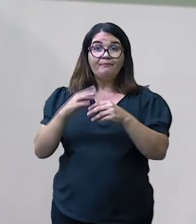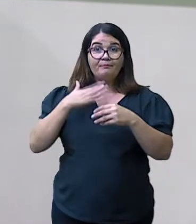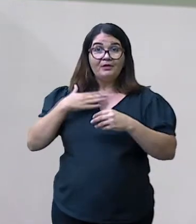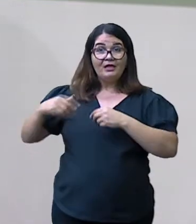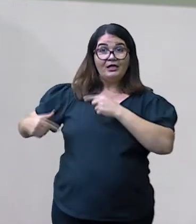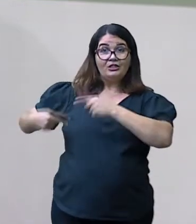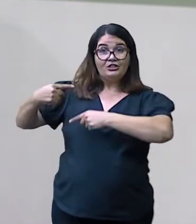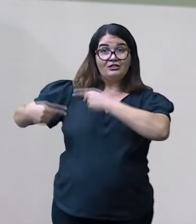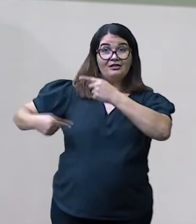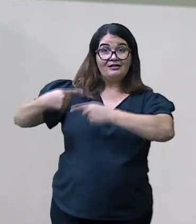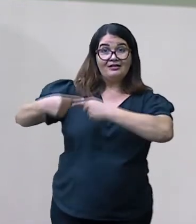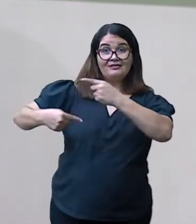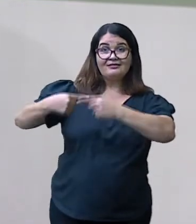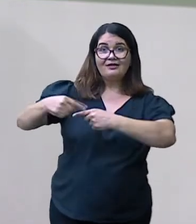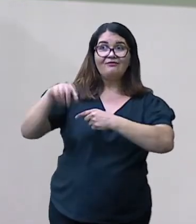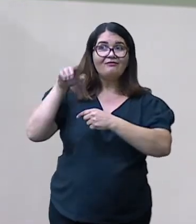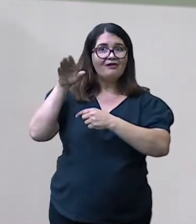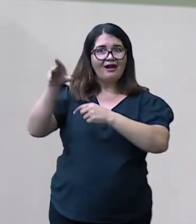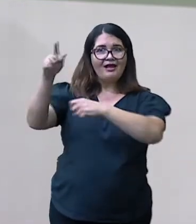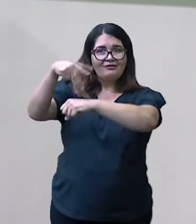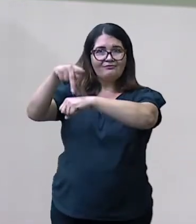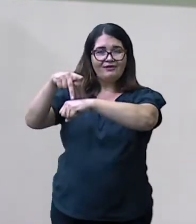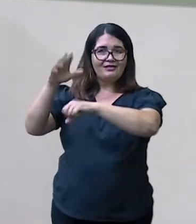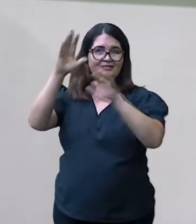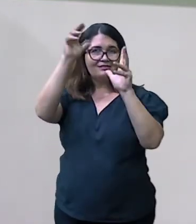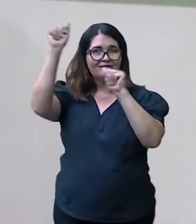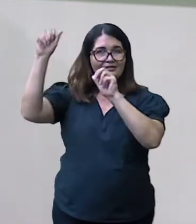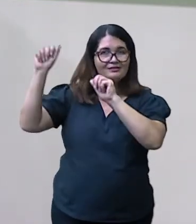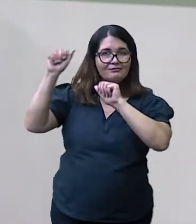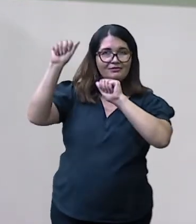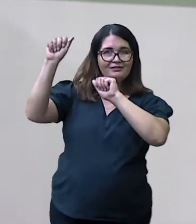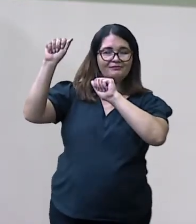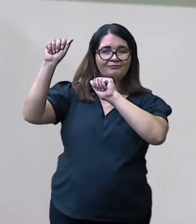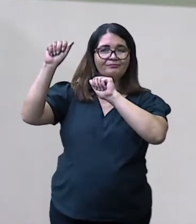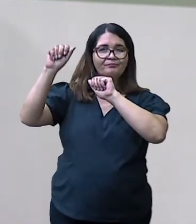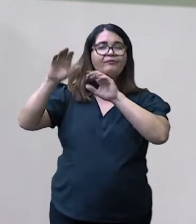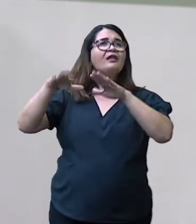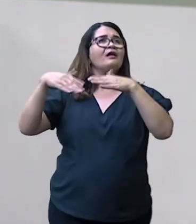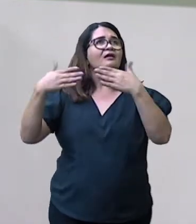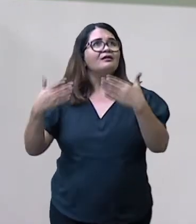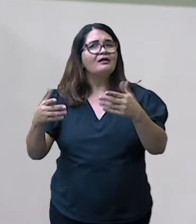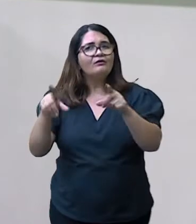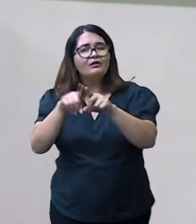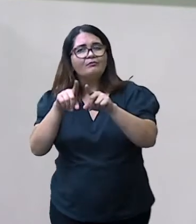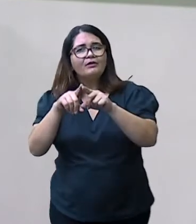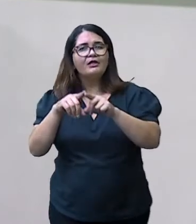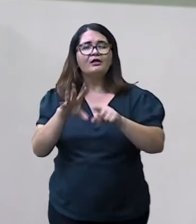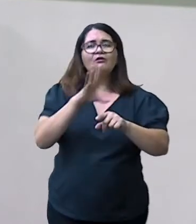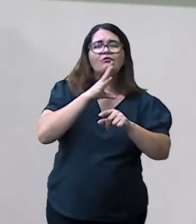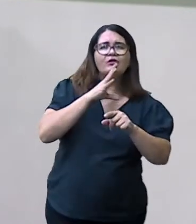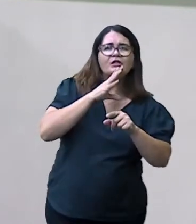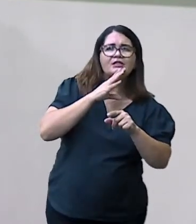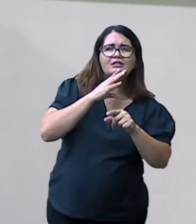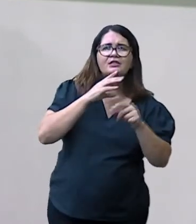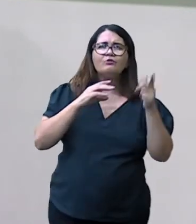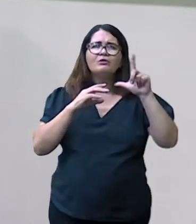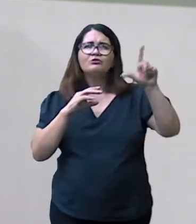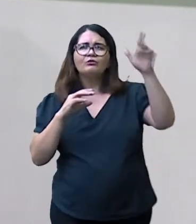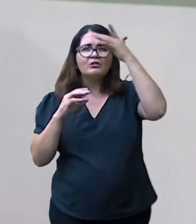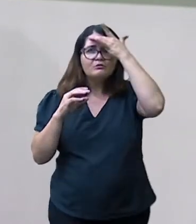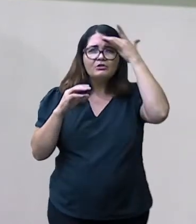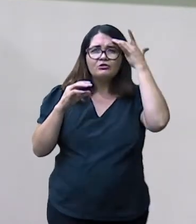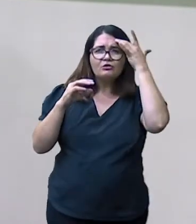arranjaram uma pessoa lá na Espanha que me acompanhou e me levou em alguns lugares que eu precisava de